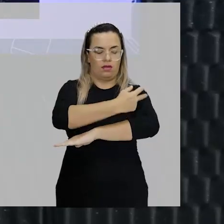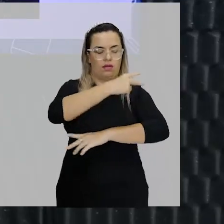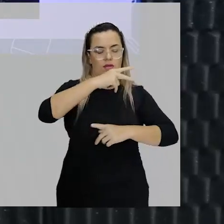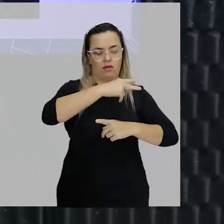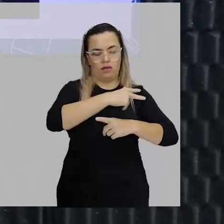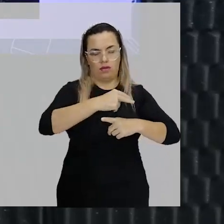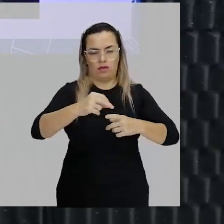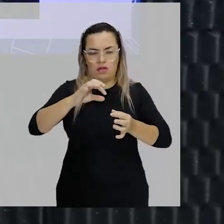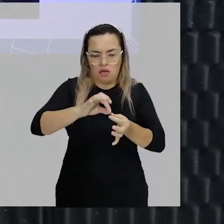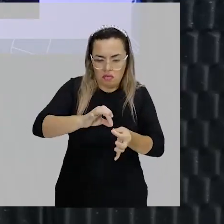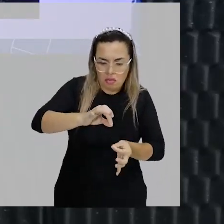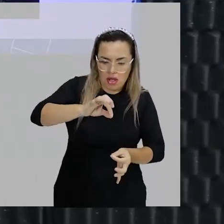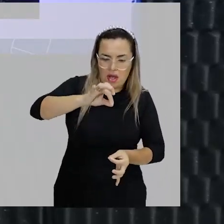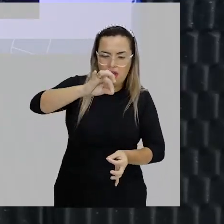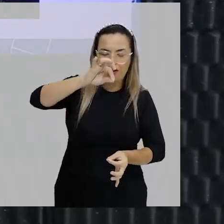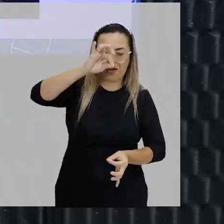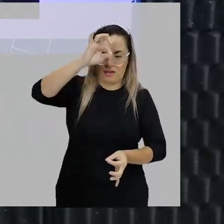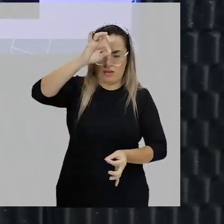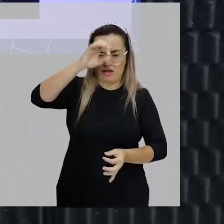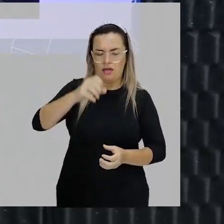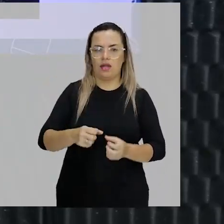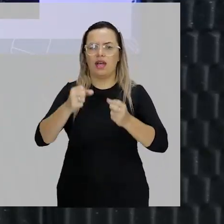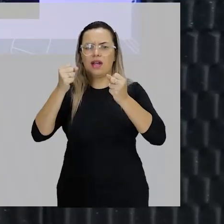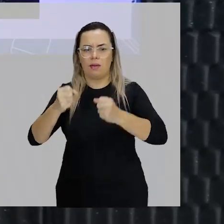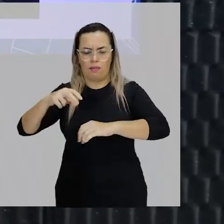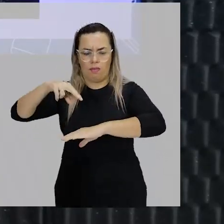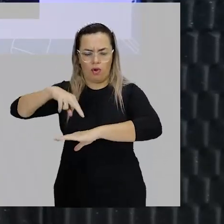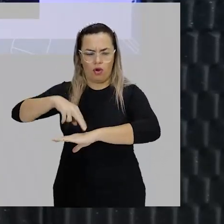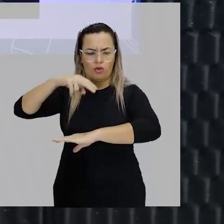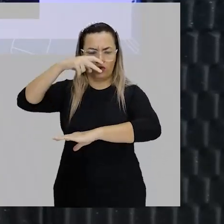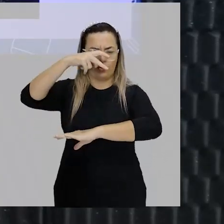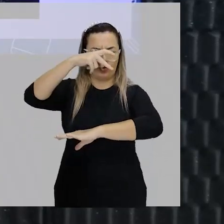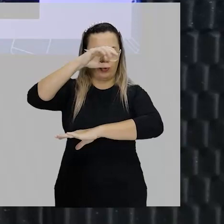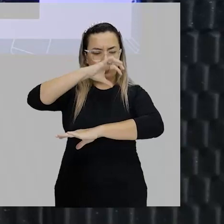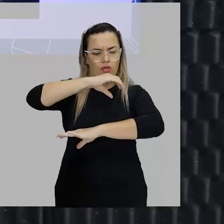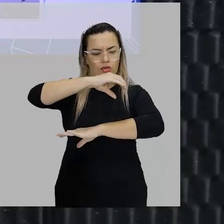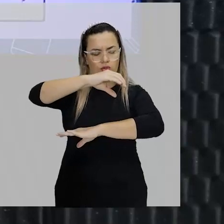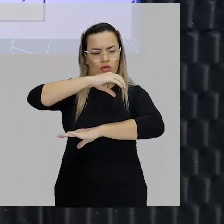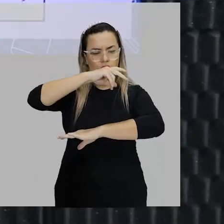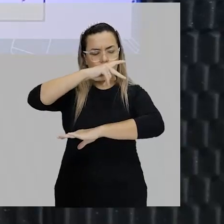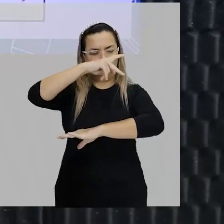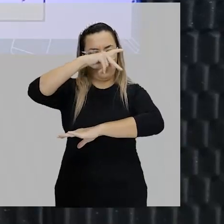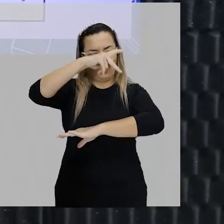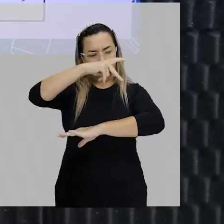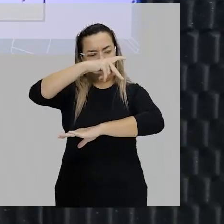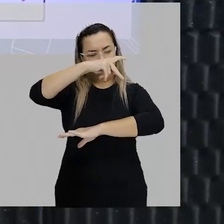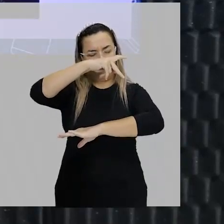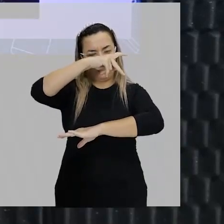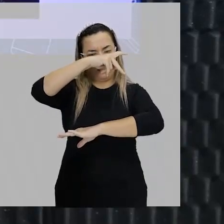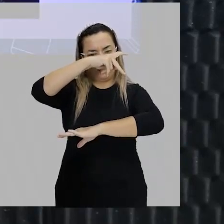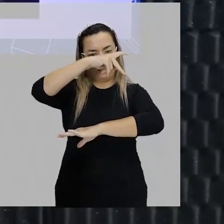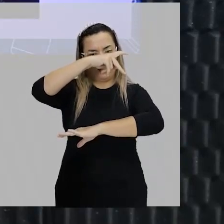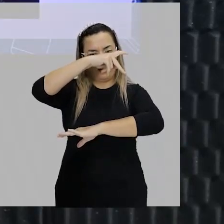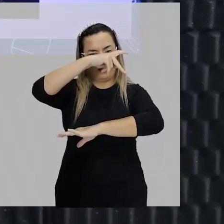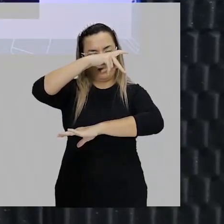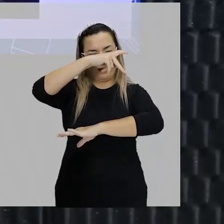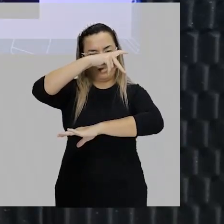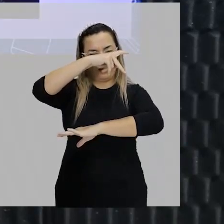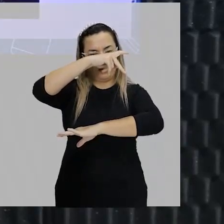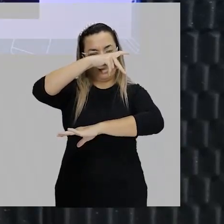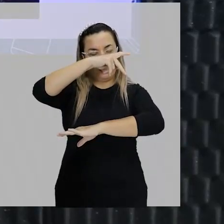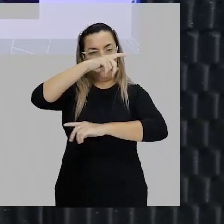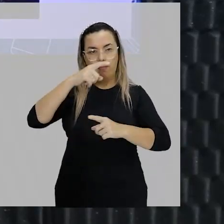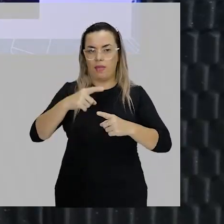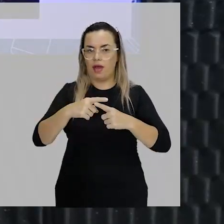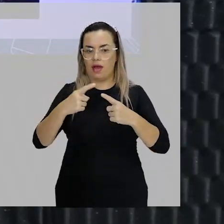possível. Professor, ela pode tocar esse sarrafo? Pode. Ela pode até tocar o sarrafo, mas se ela não